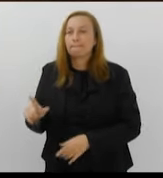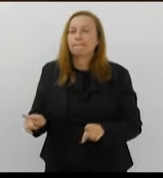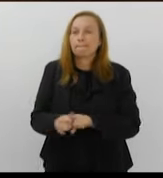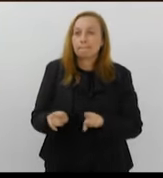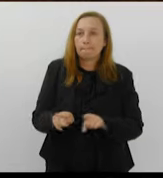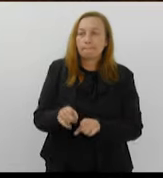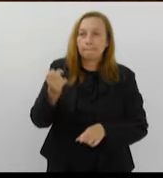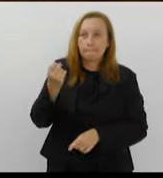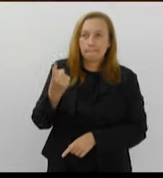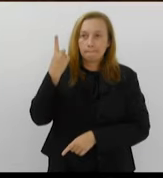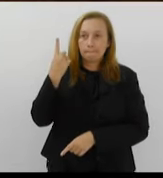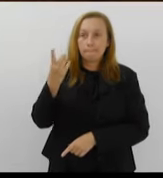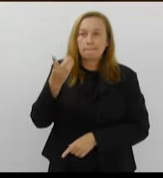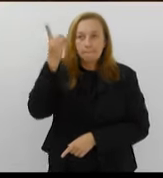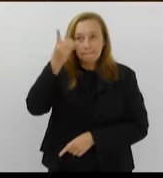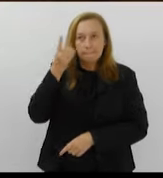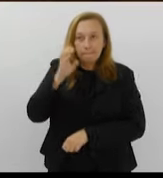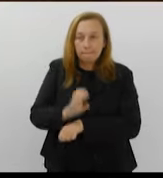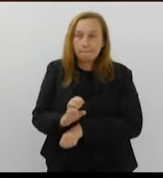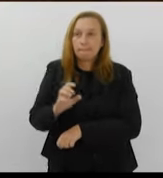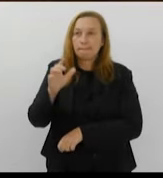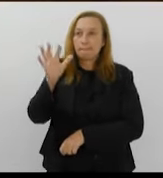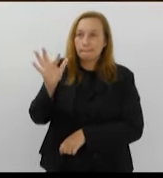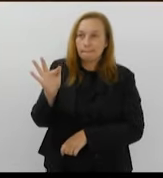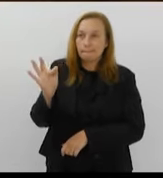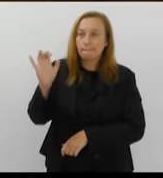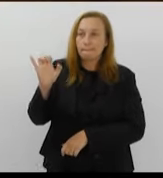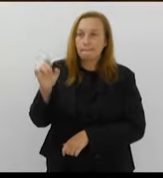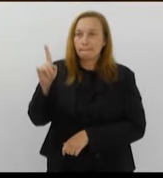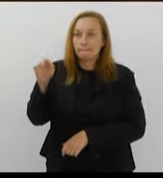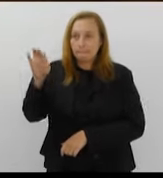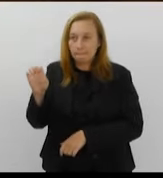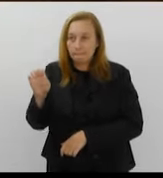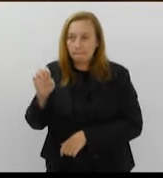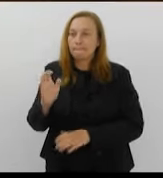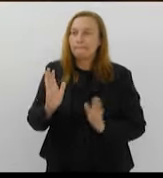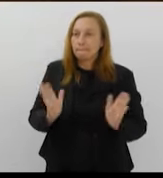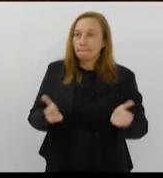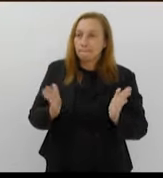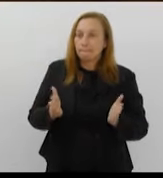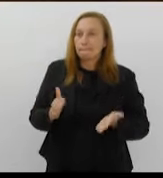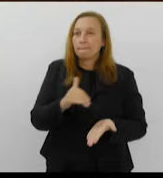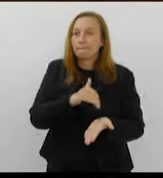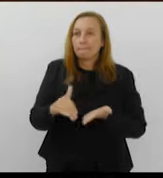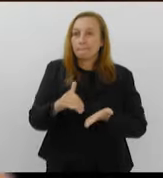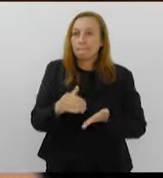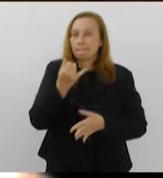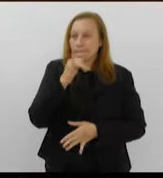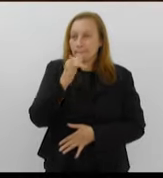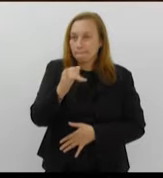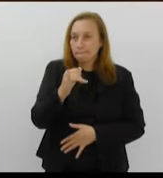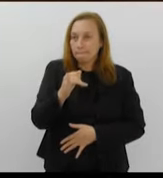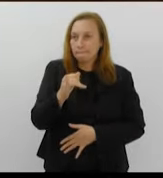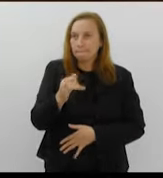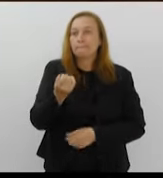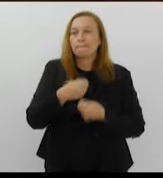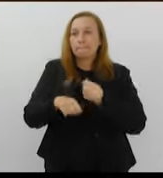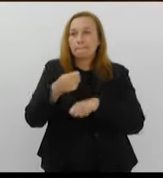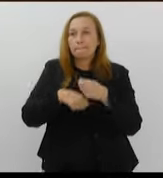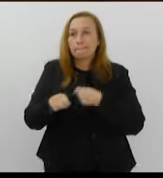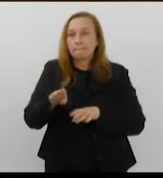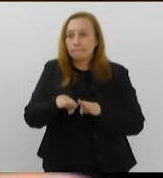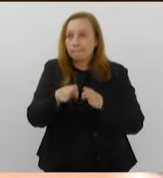ex-deputado estadual, Felipe Peixoto, que está aqui junto hoje, respondendo pela Secretaria de Energia e Economia do